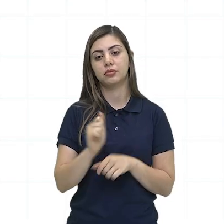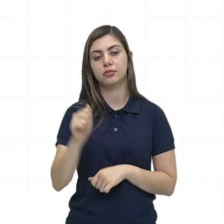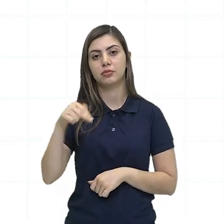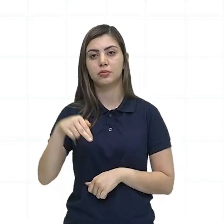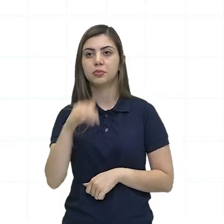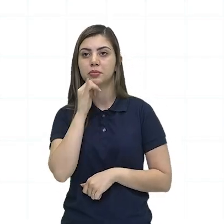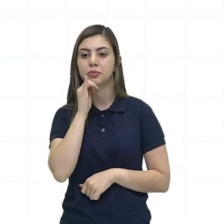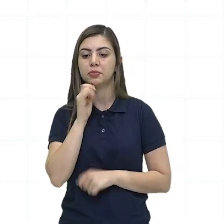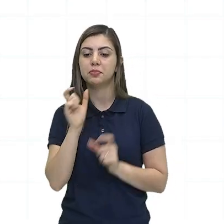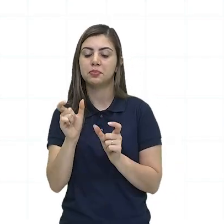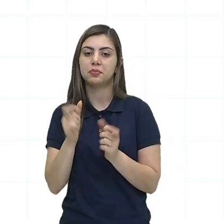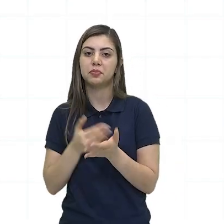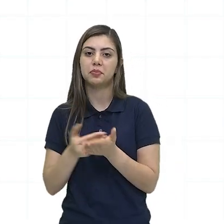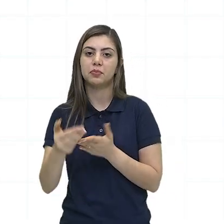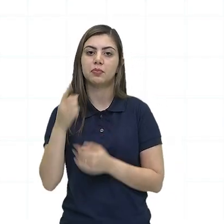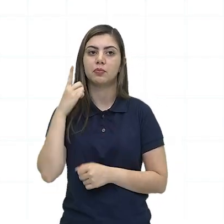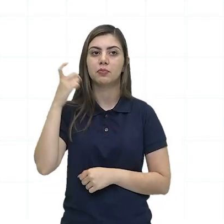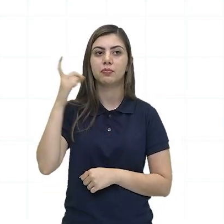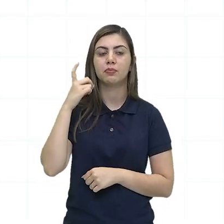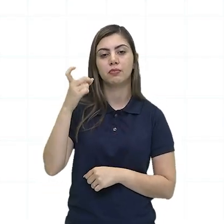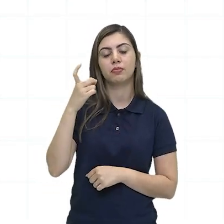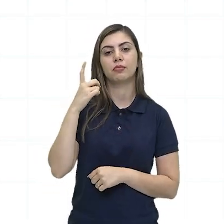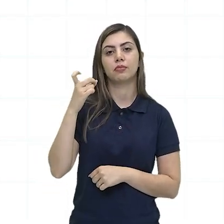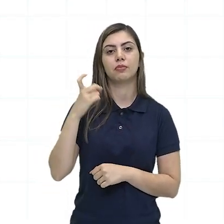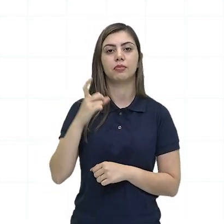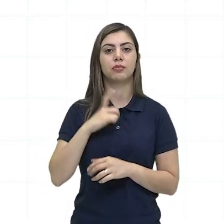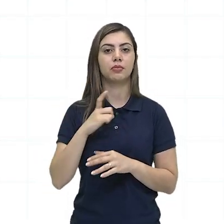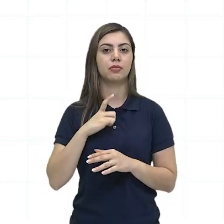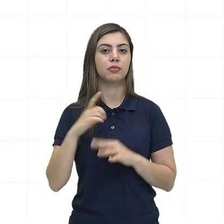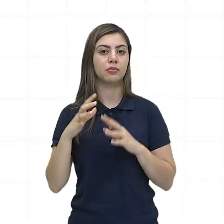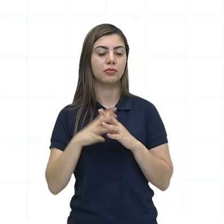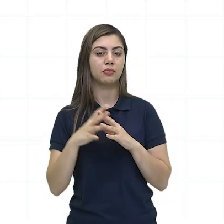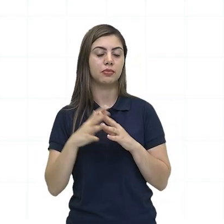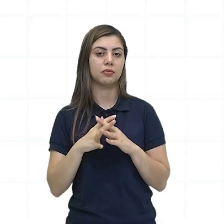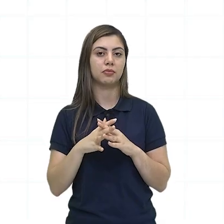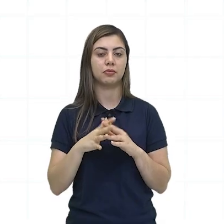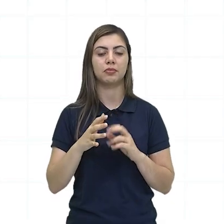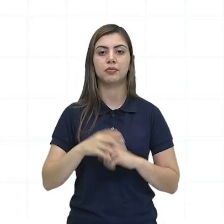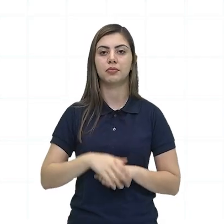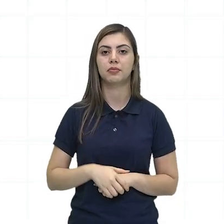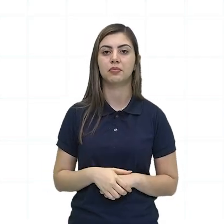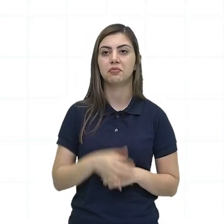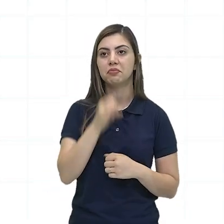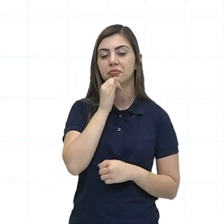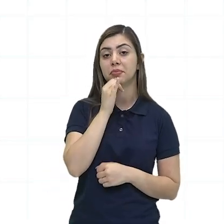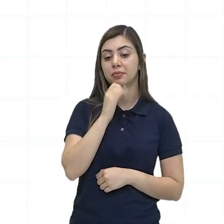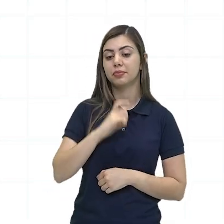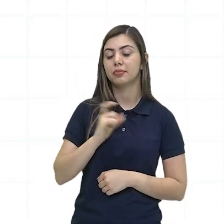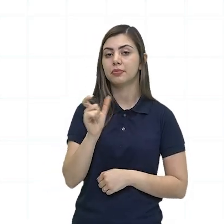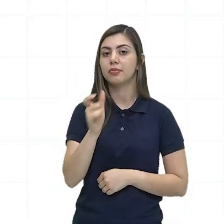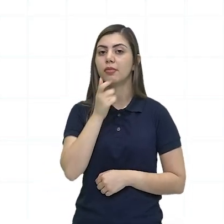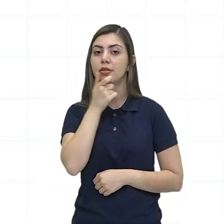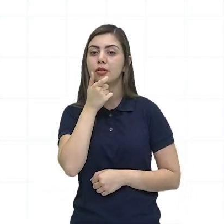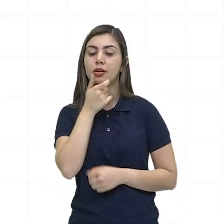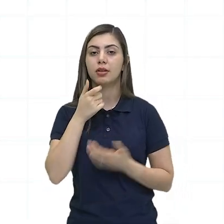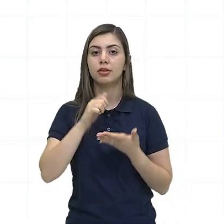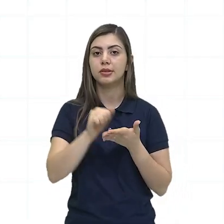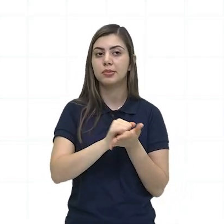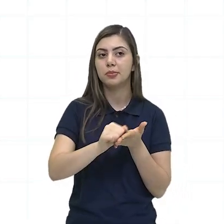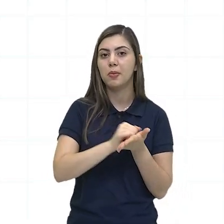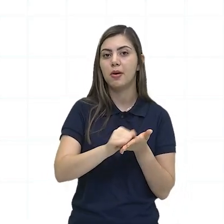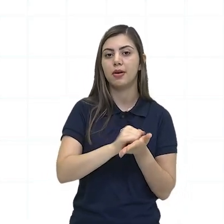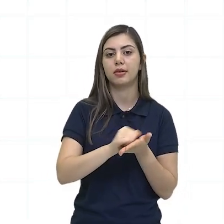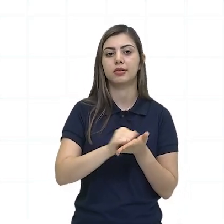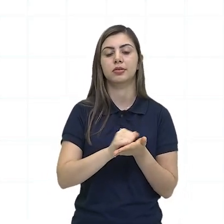só, eraser, né, que é borracha. Então, nós temos a book, a notebook and